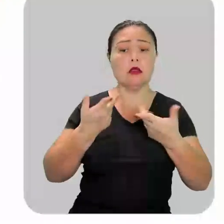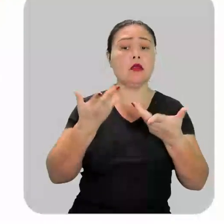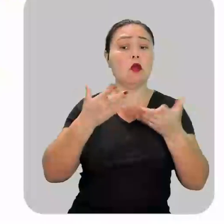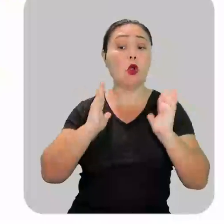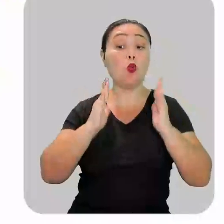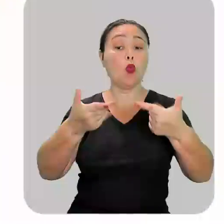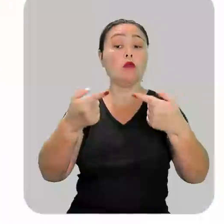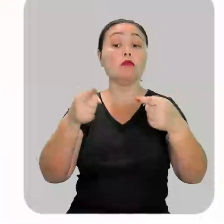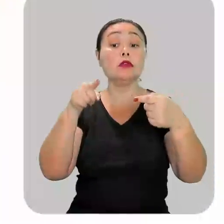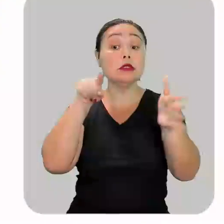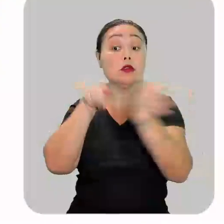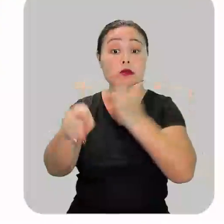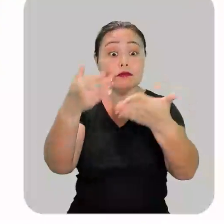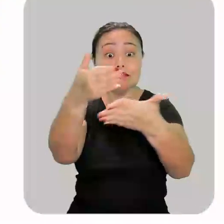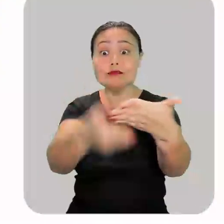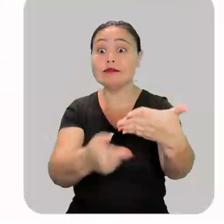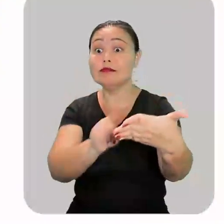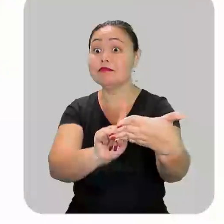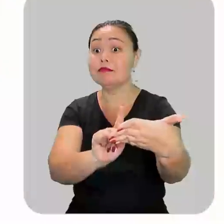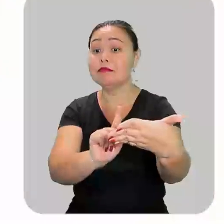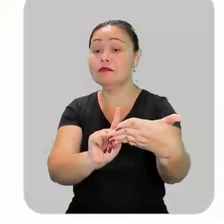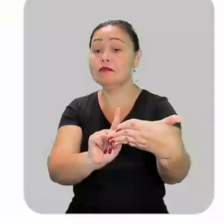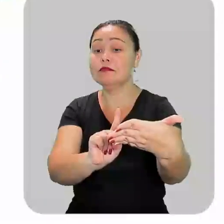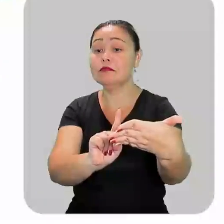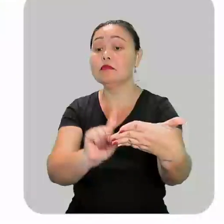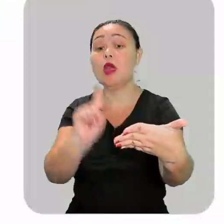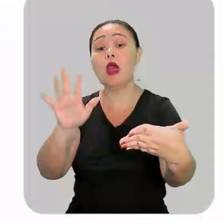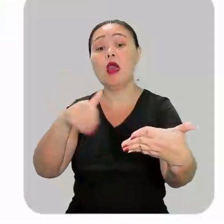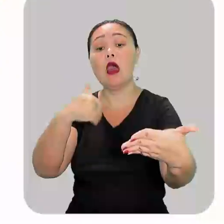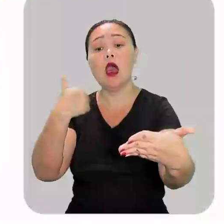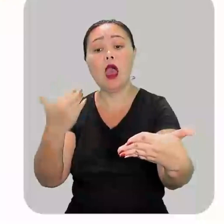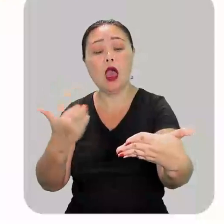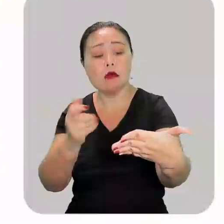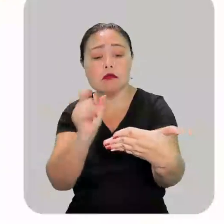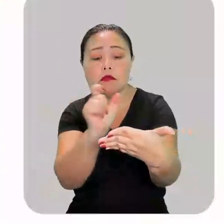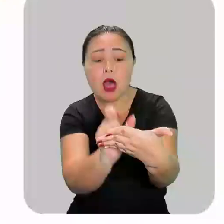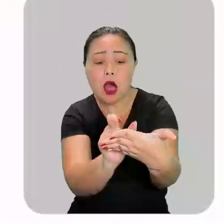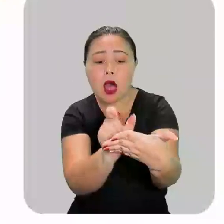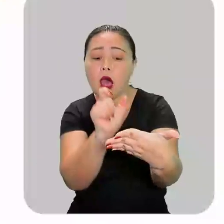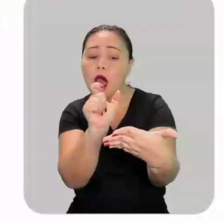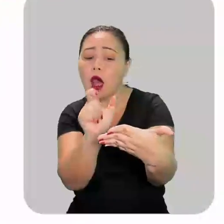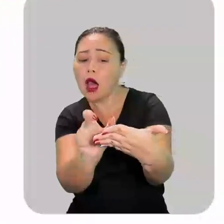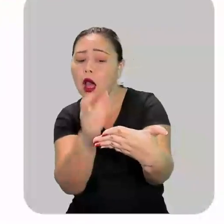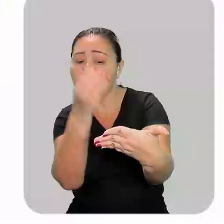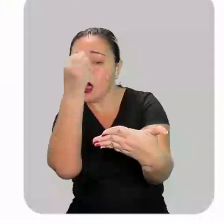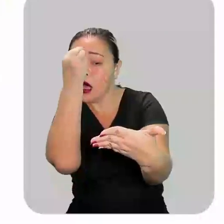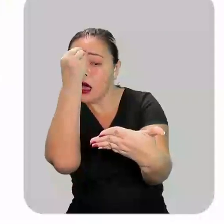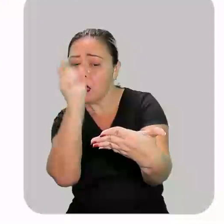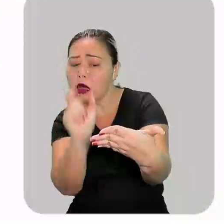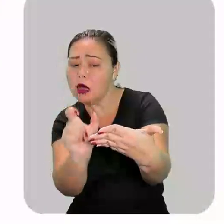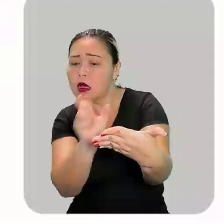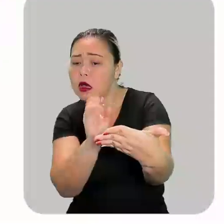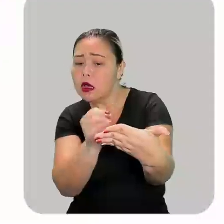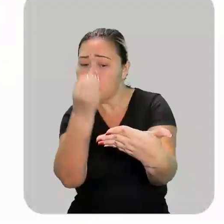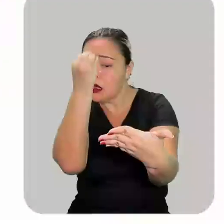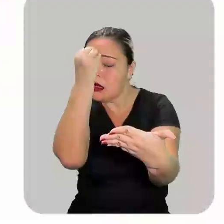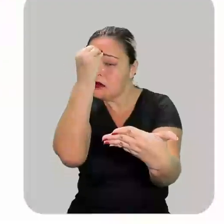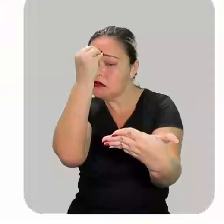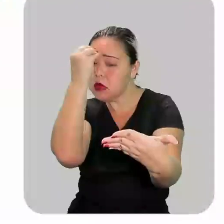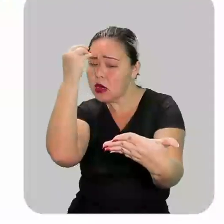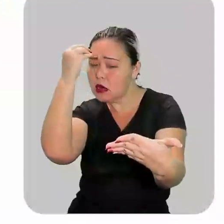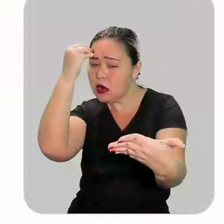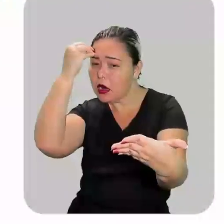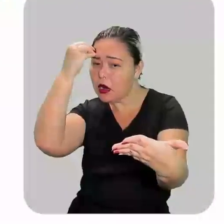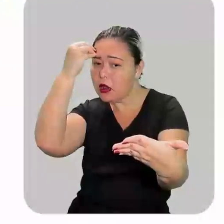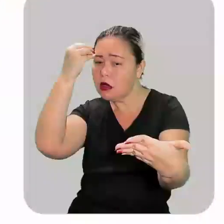habilidades em uma só questão. Por isso, interpretar a questão para chegar a um